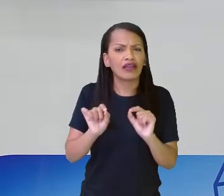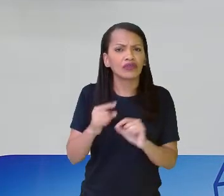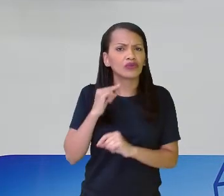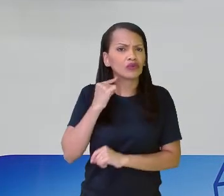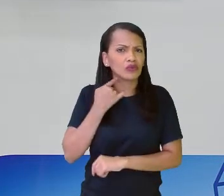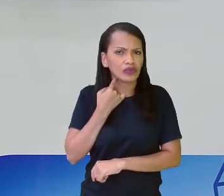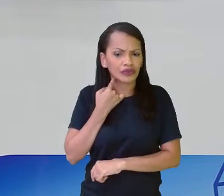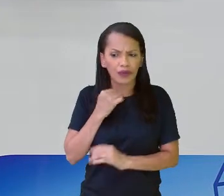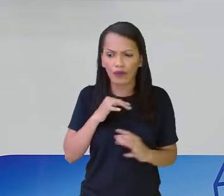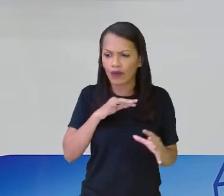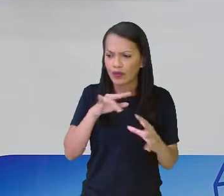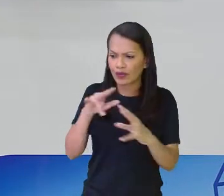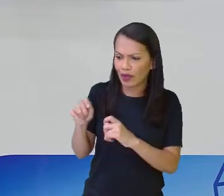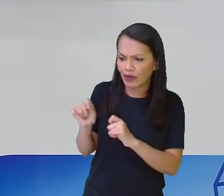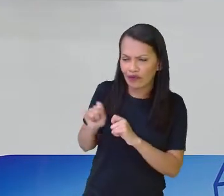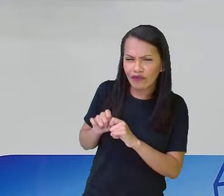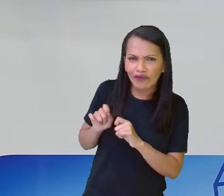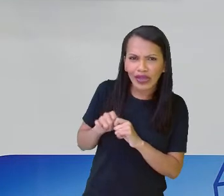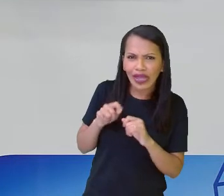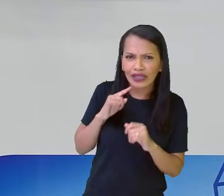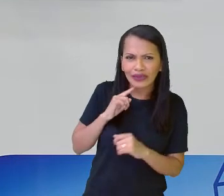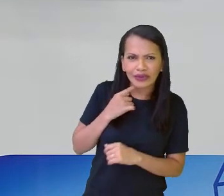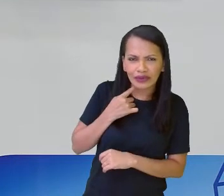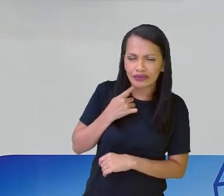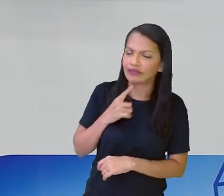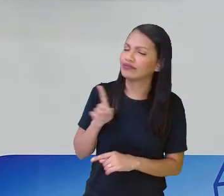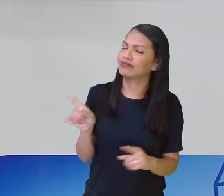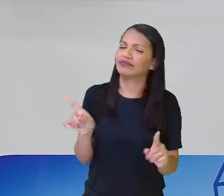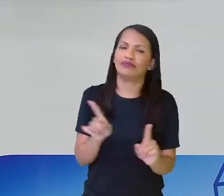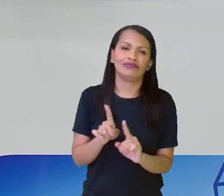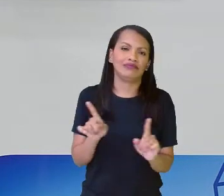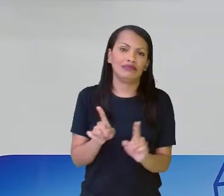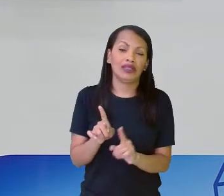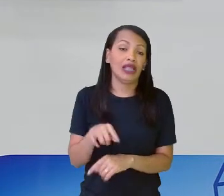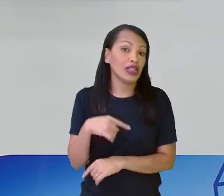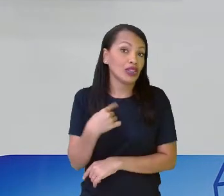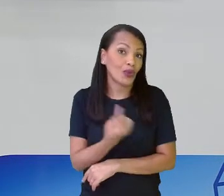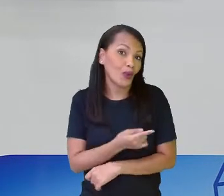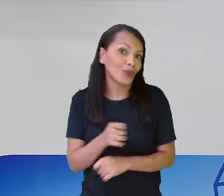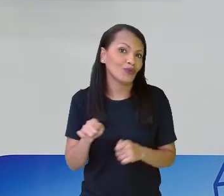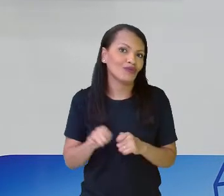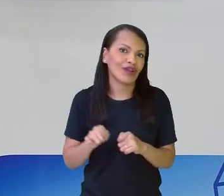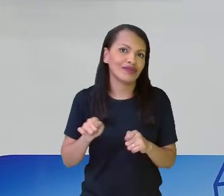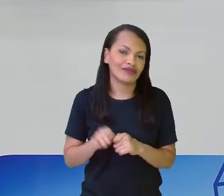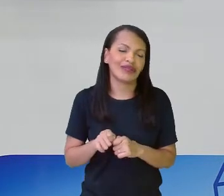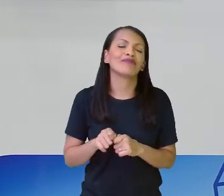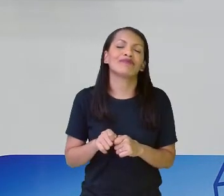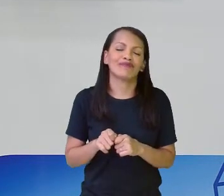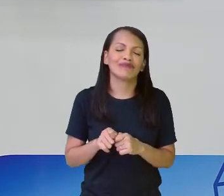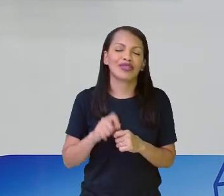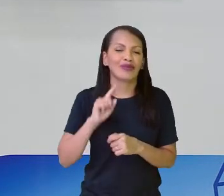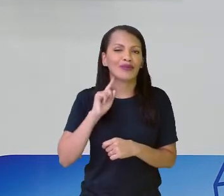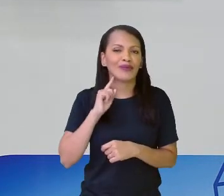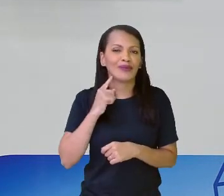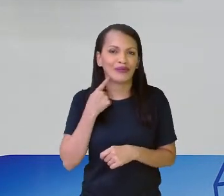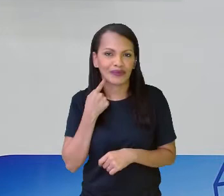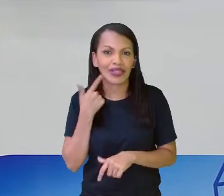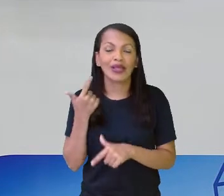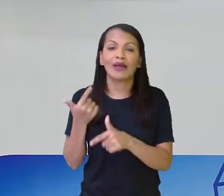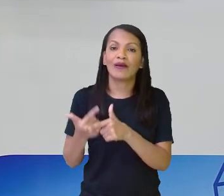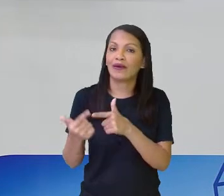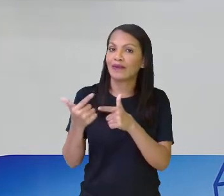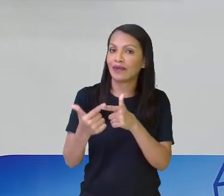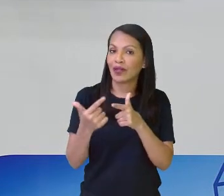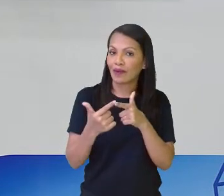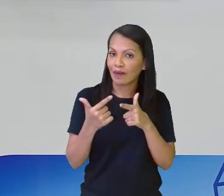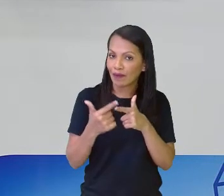O animal, ele não produz o lixo, tá certo? Ele não produz, quem produz somos nós, os seres humanos. E é um problema que tem trazido,